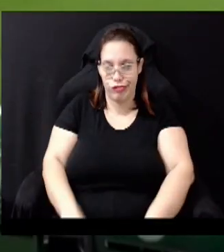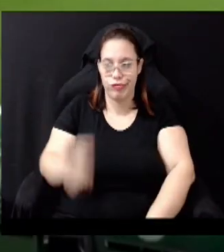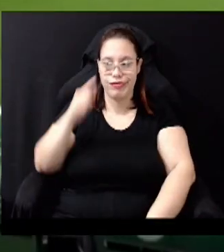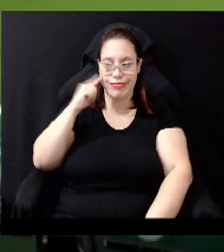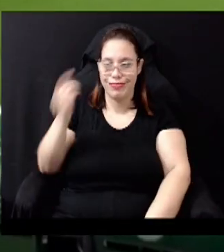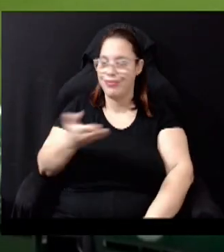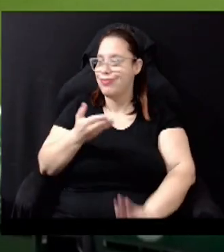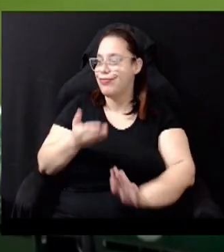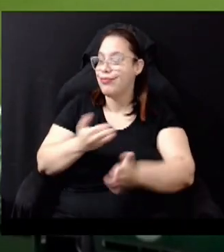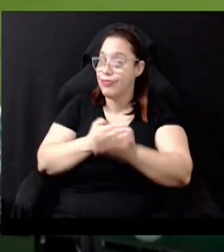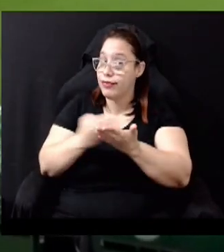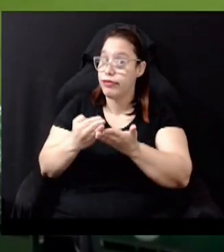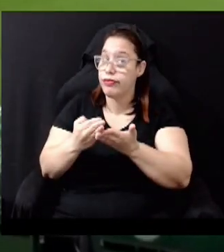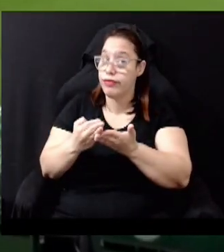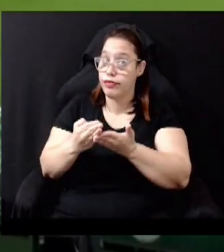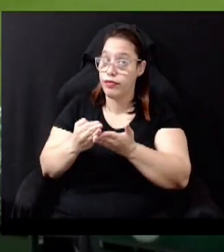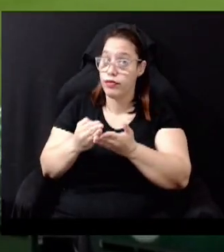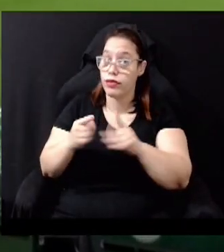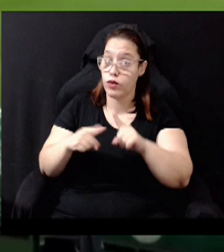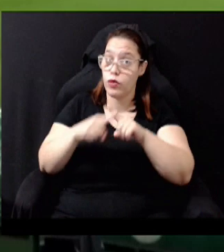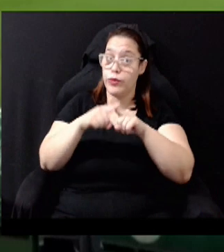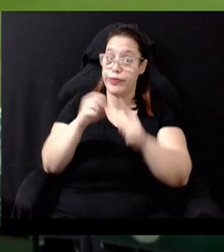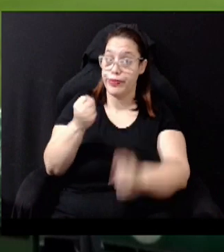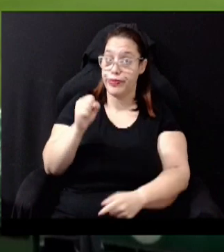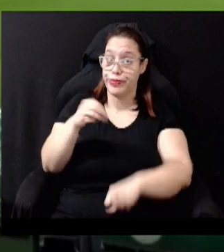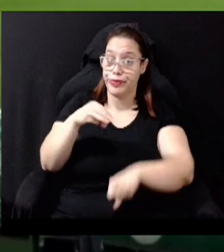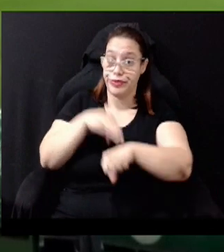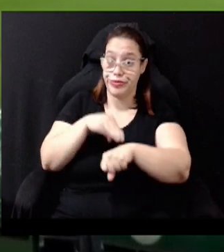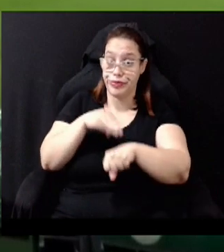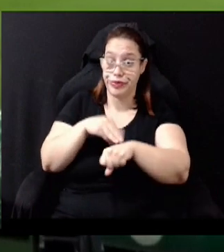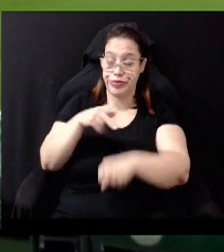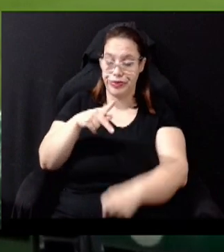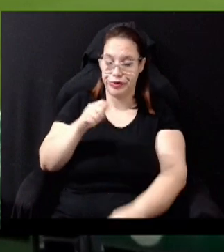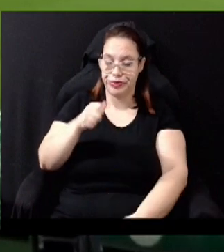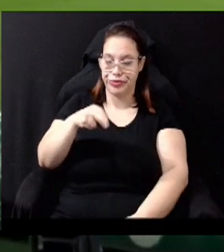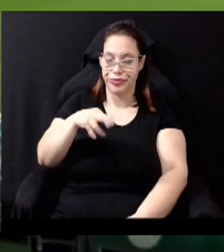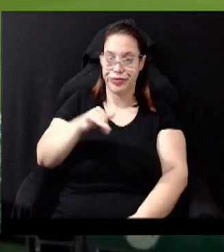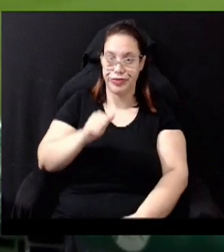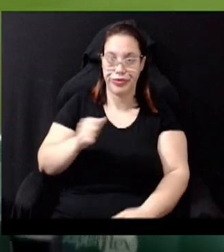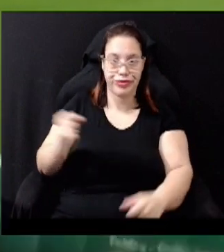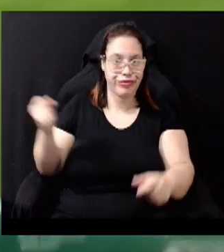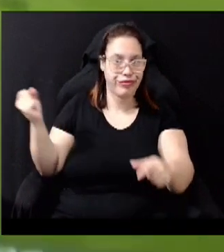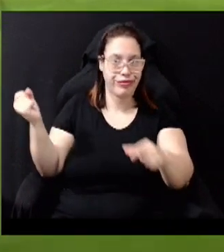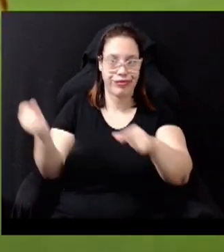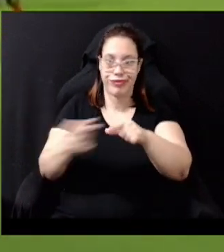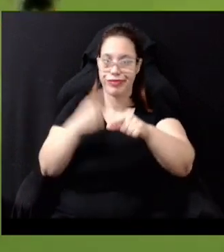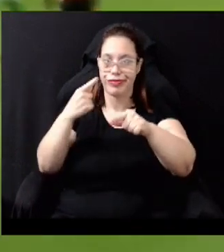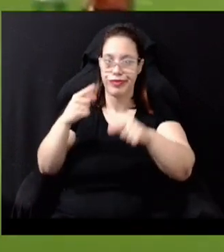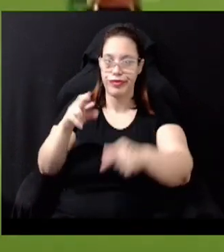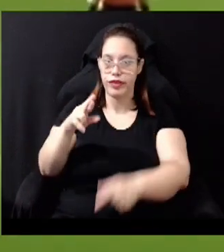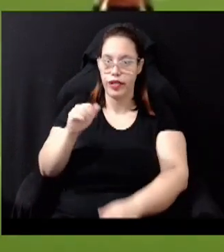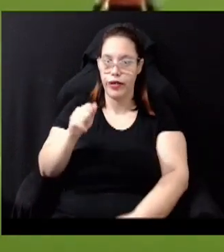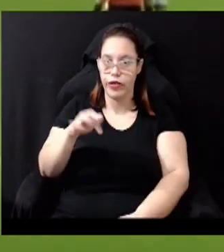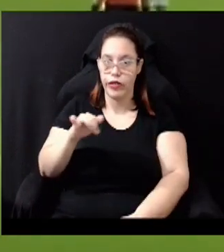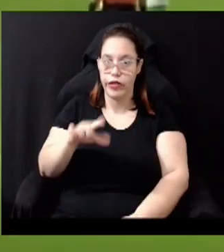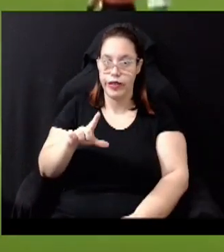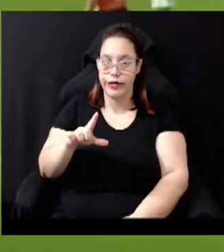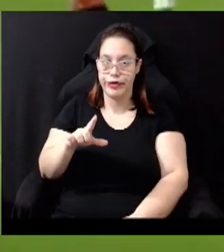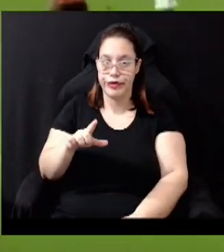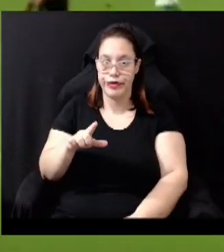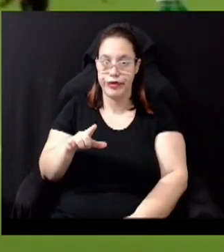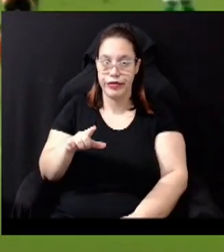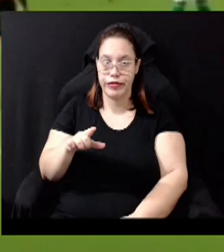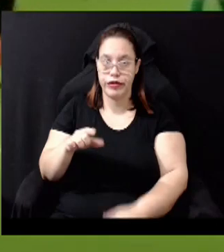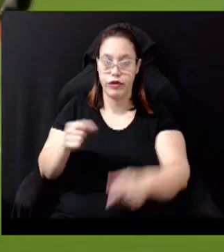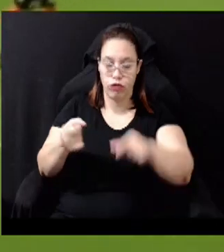Começo de jogo e com 8 minutos o Palmeiras foi mortal. Rafael Veiga cobrou escanteio e Richard Rios